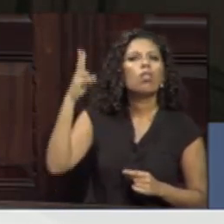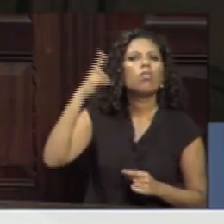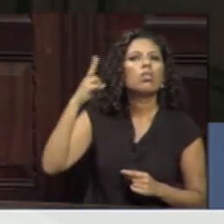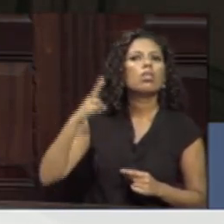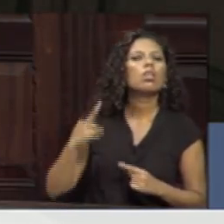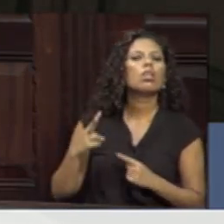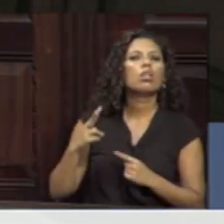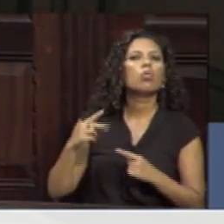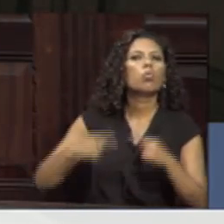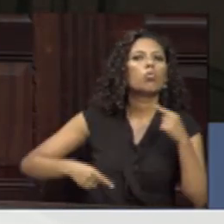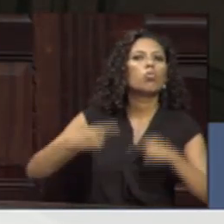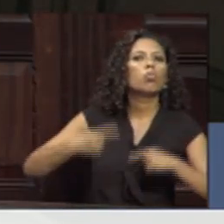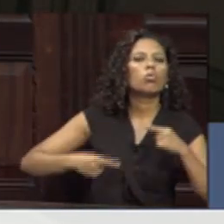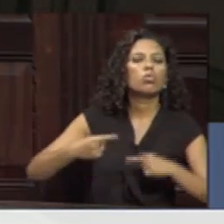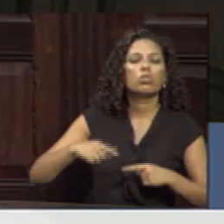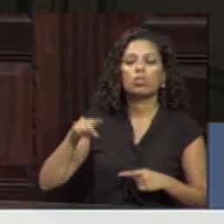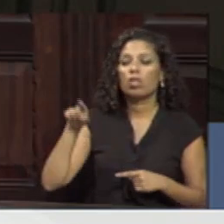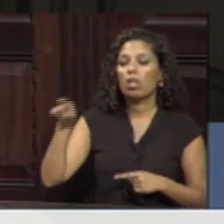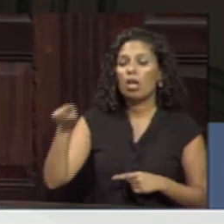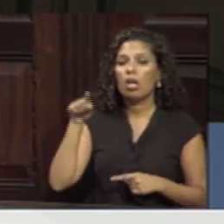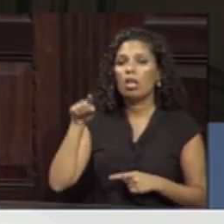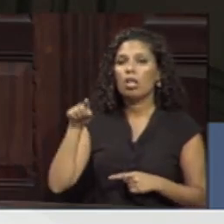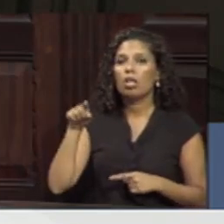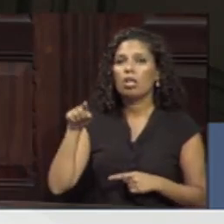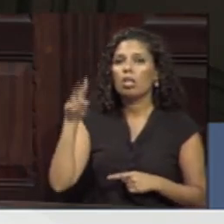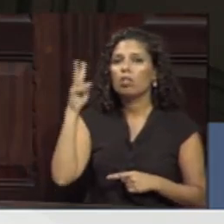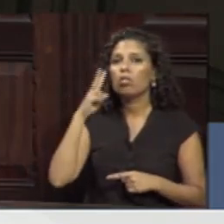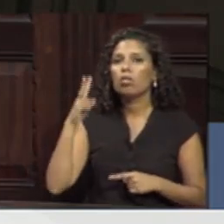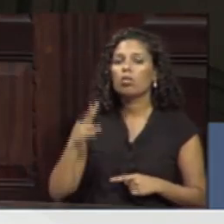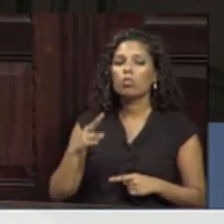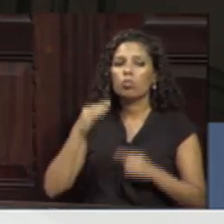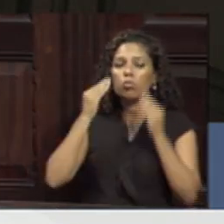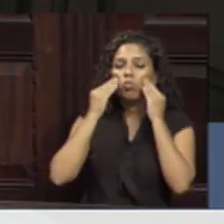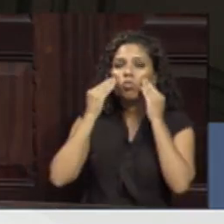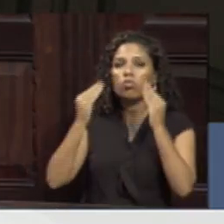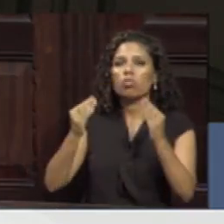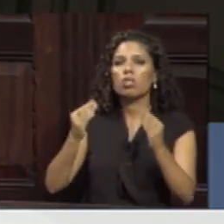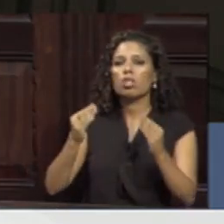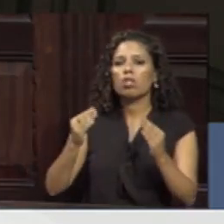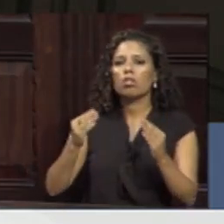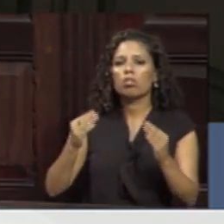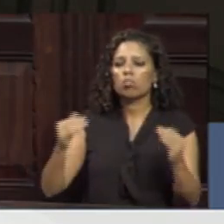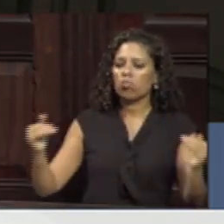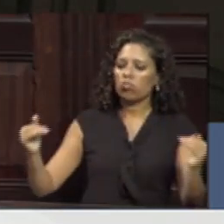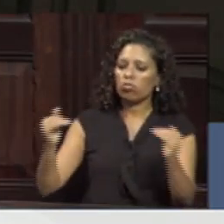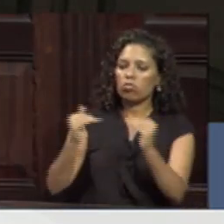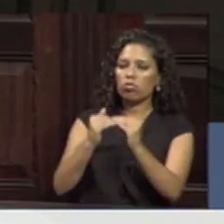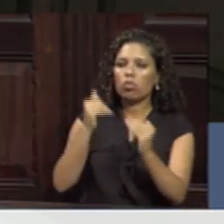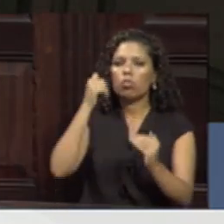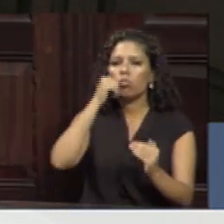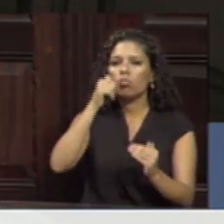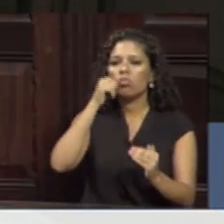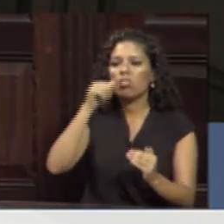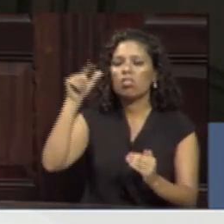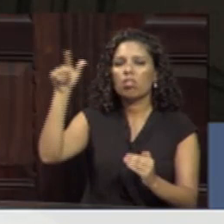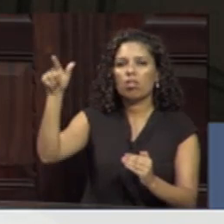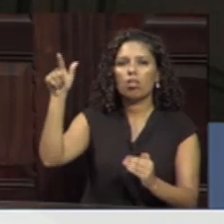PSOL. Marielle representava a nós mulheres naquela Casa de